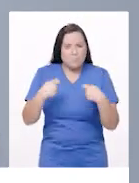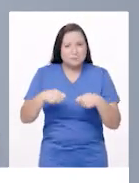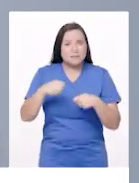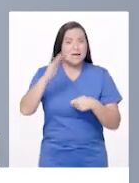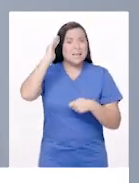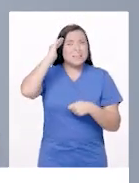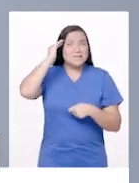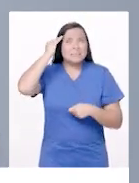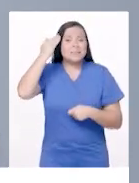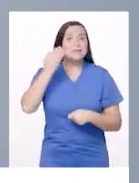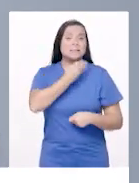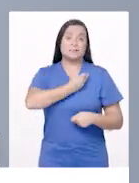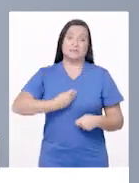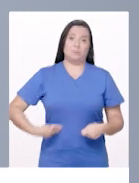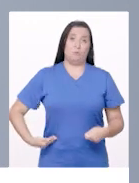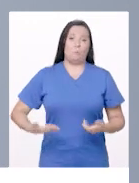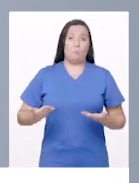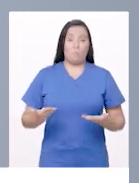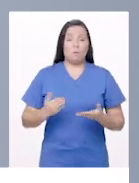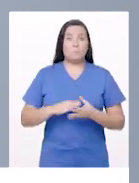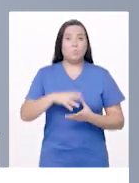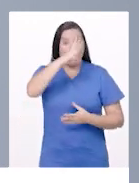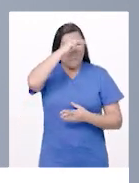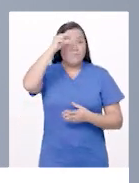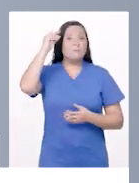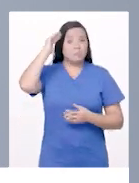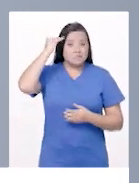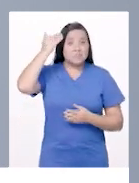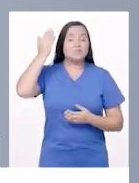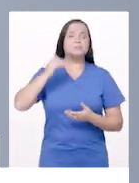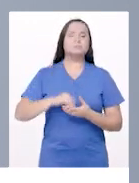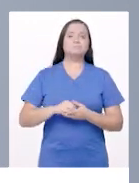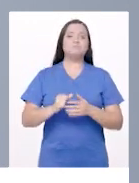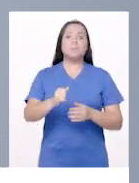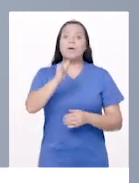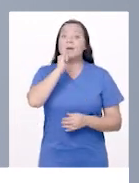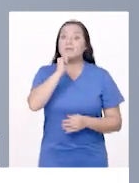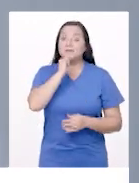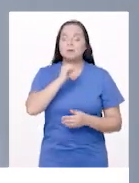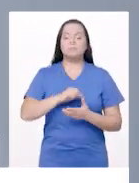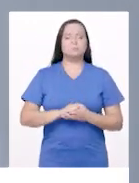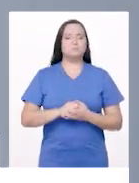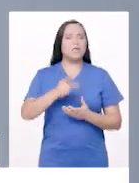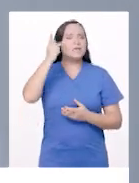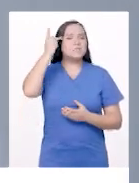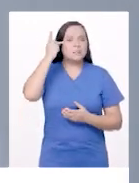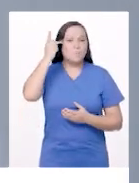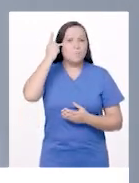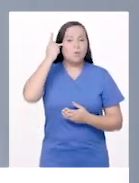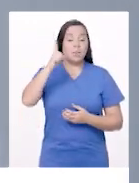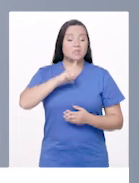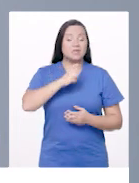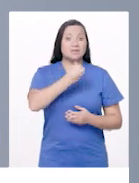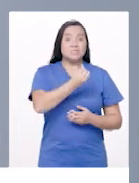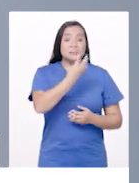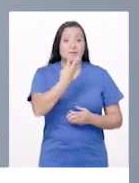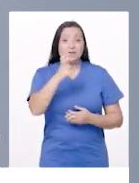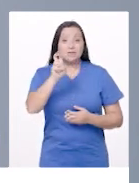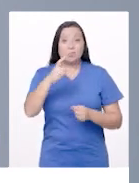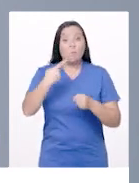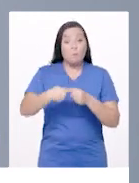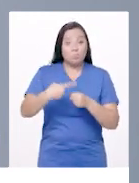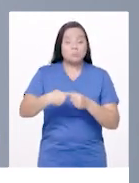fundamental ter um bom entendimento com o governador. Todo prefeito sabe disso. Eu vou dar um exemplo. O Estado de São Paulo tem